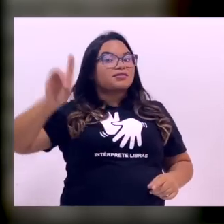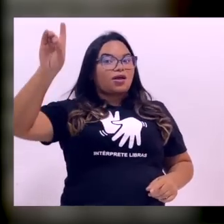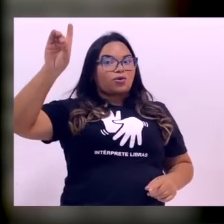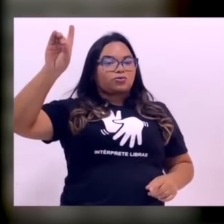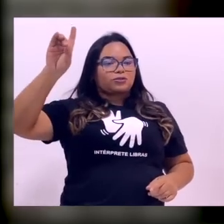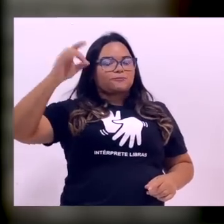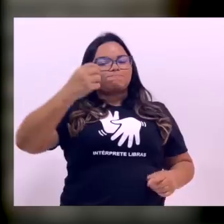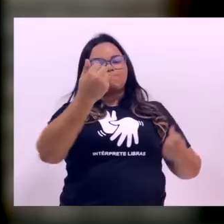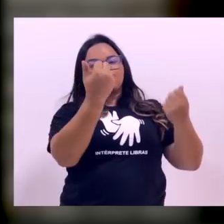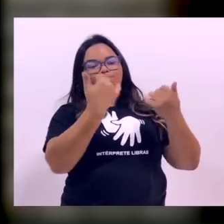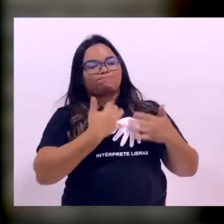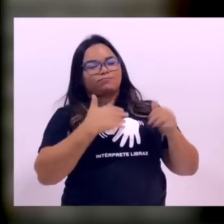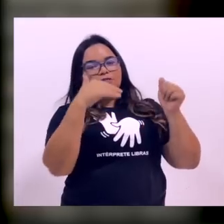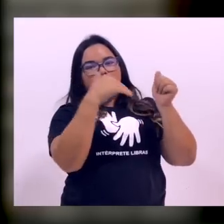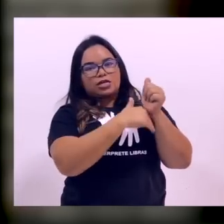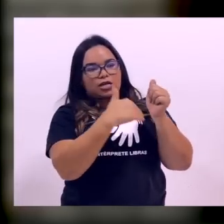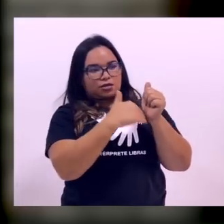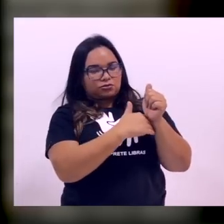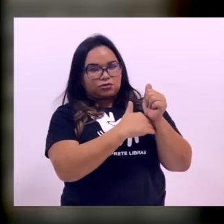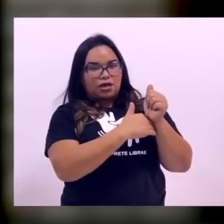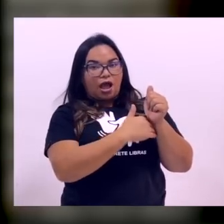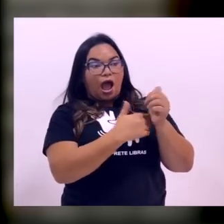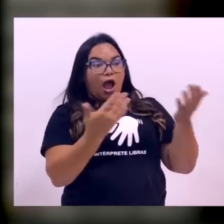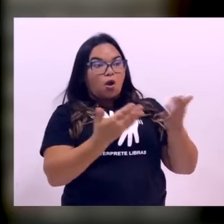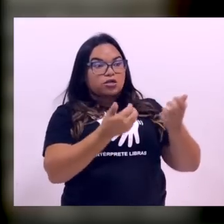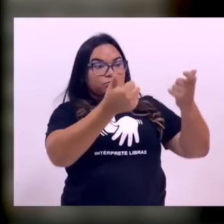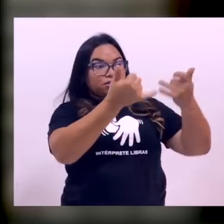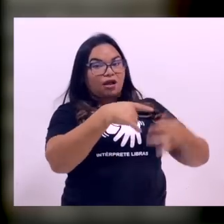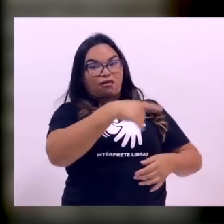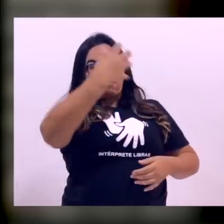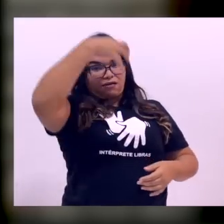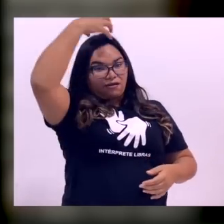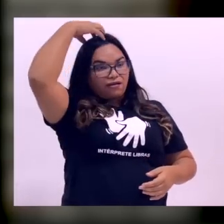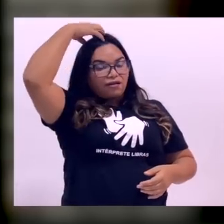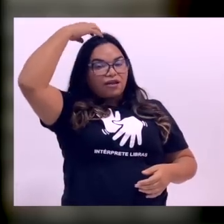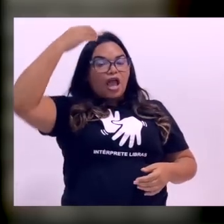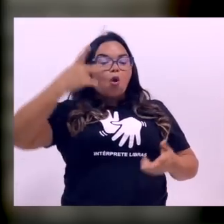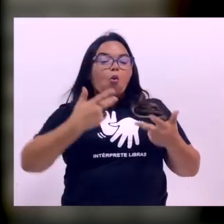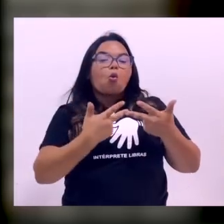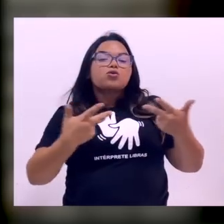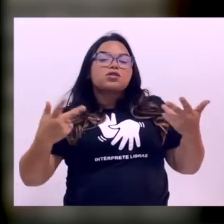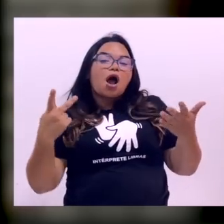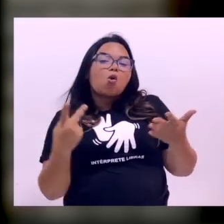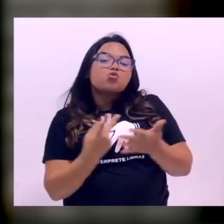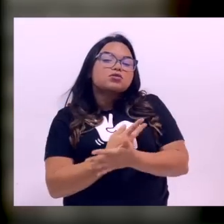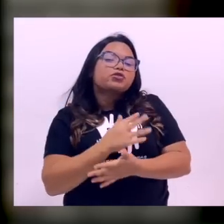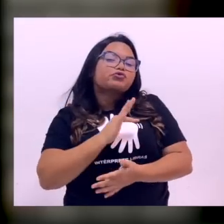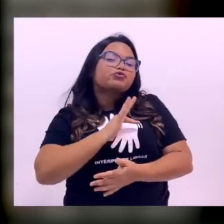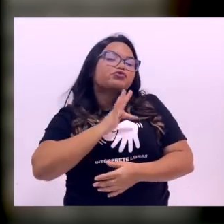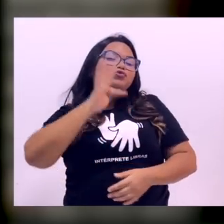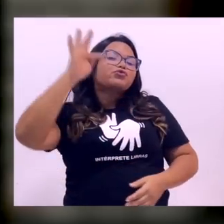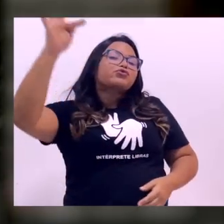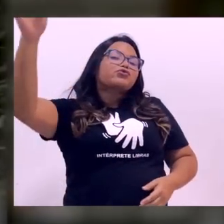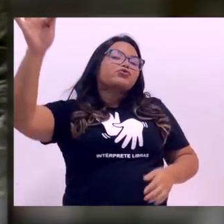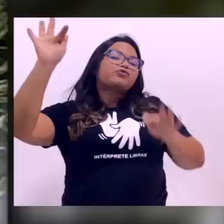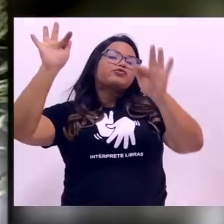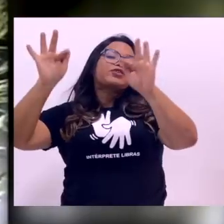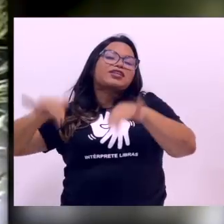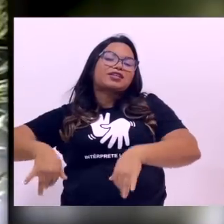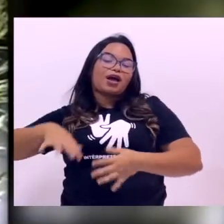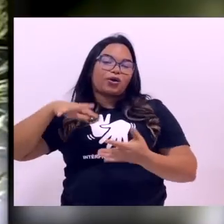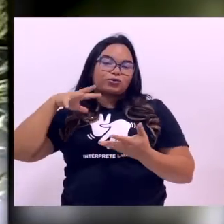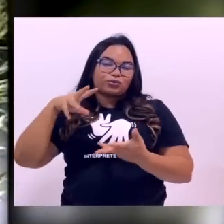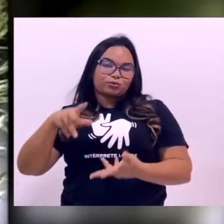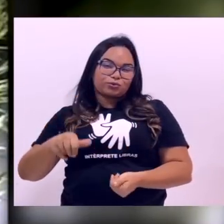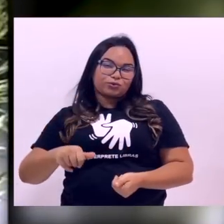segredos e que dá a conhecer ao rei Nabucodonosor o que acontecerá. Quando? Nos últimos dias. Daniel